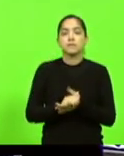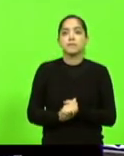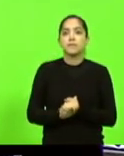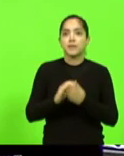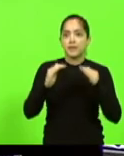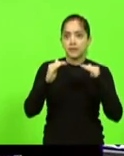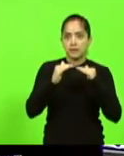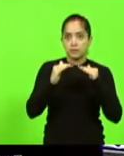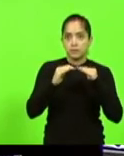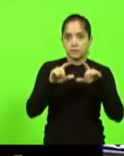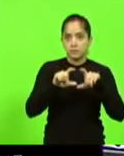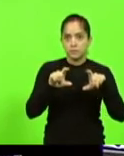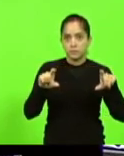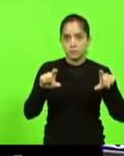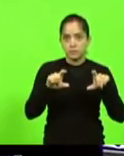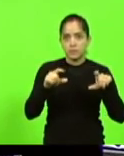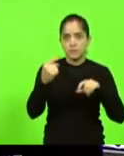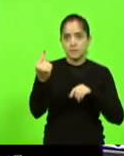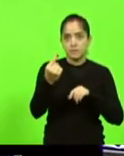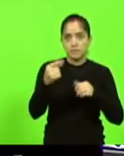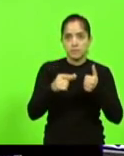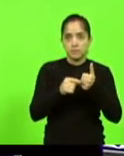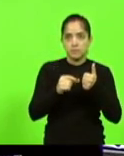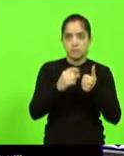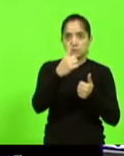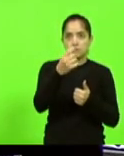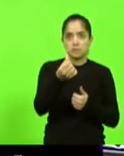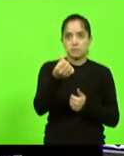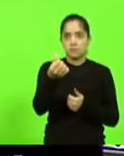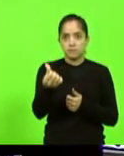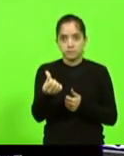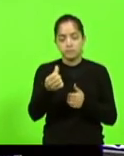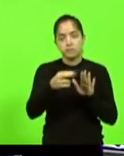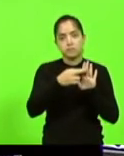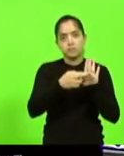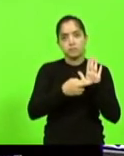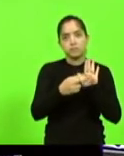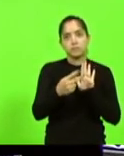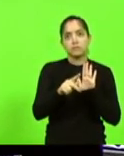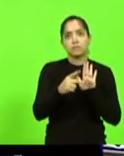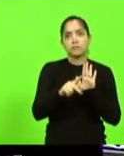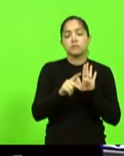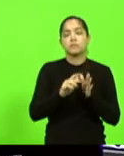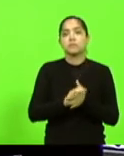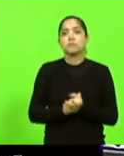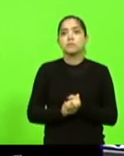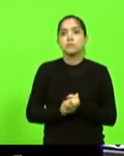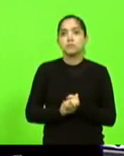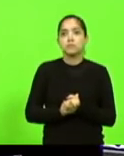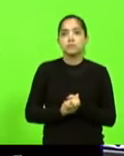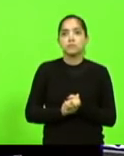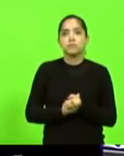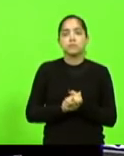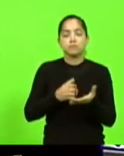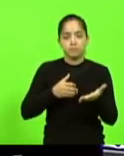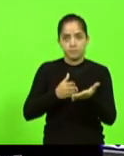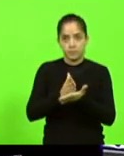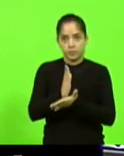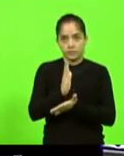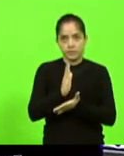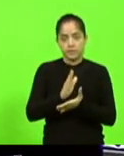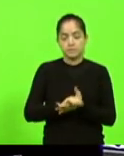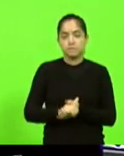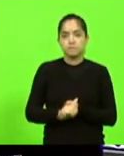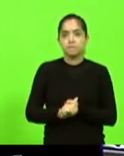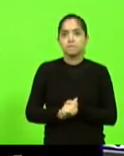em consonância com o parágrafo 1º do artigo 106 do Regimento Interno, o senhor presidente deu-a por aprovada.